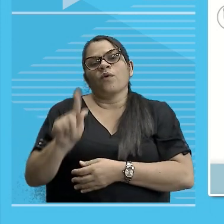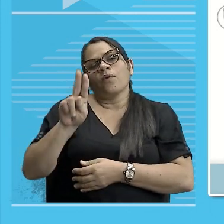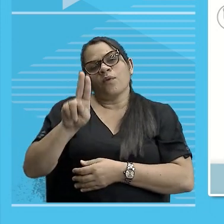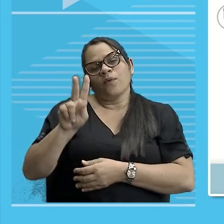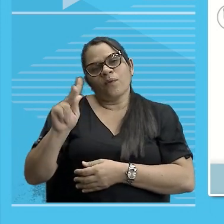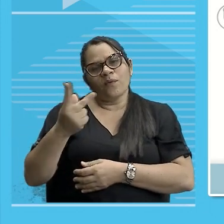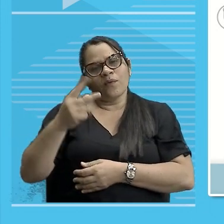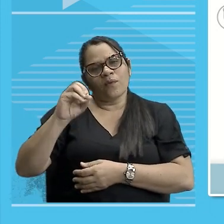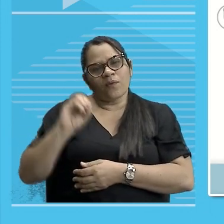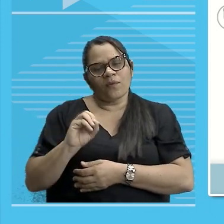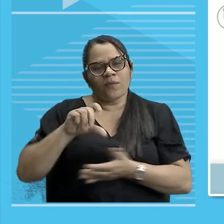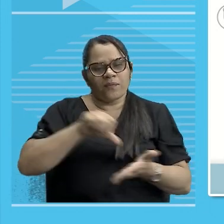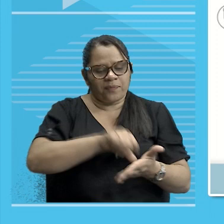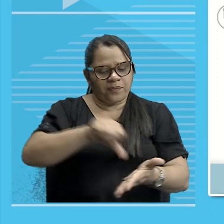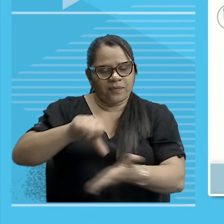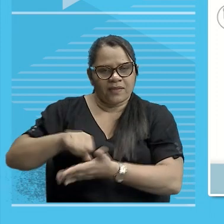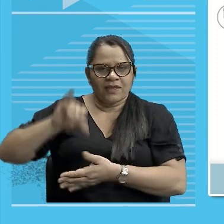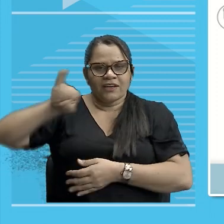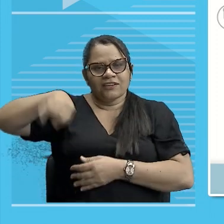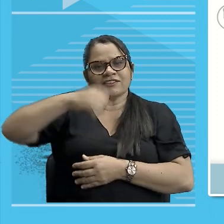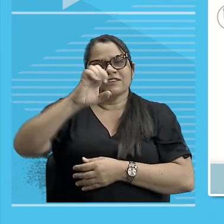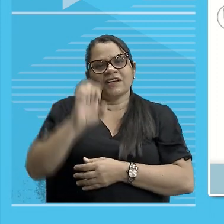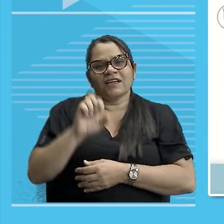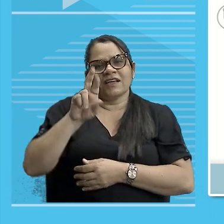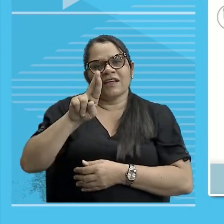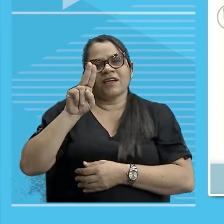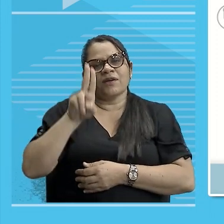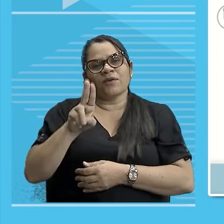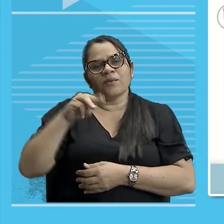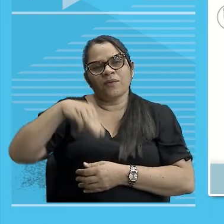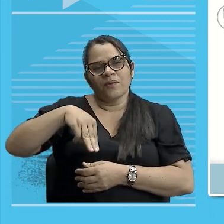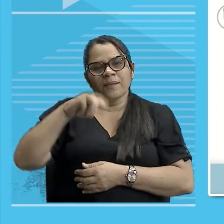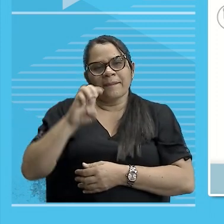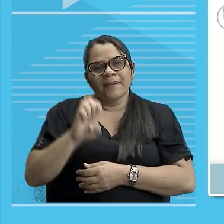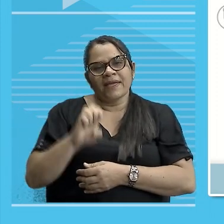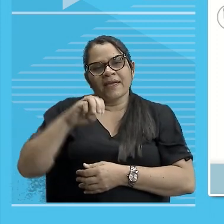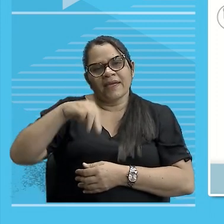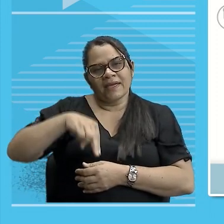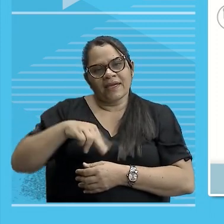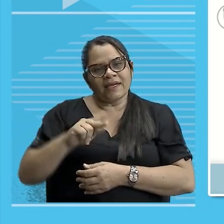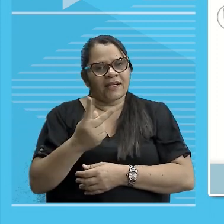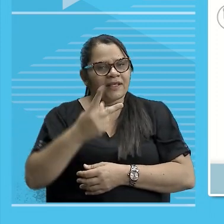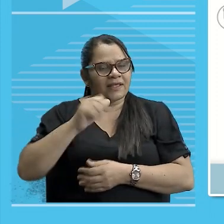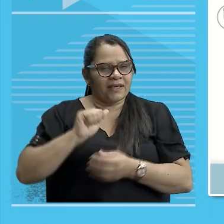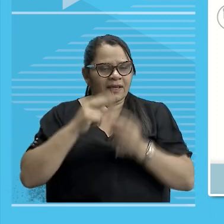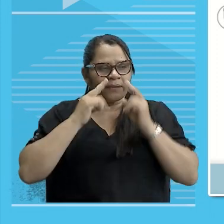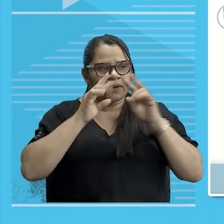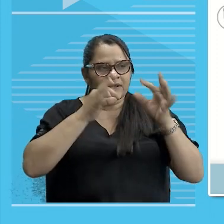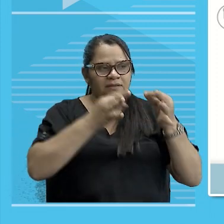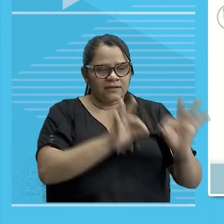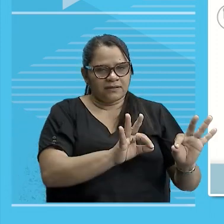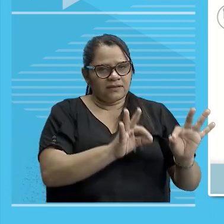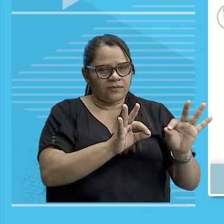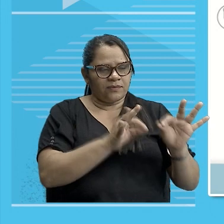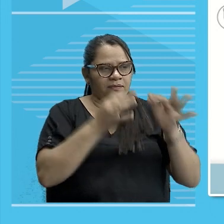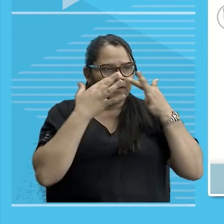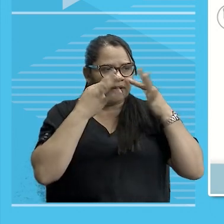geralmente São Francisco do Piauí Preste Atenção se você anotar aqui